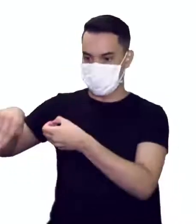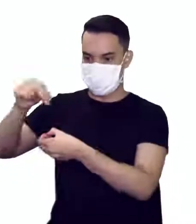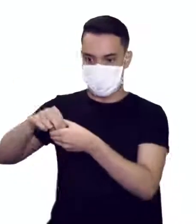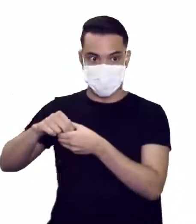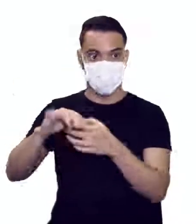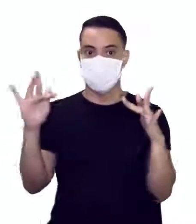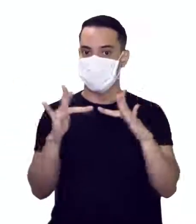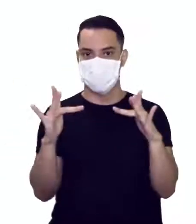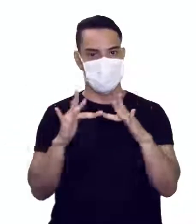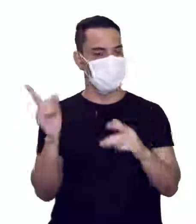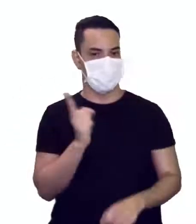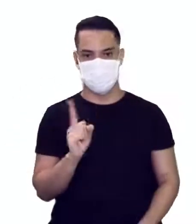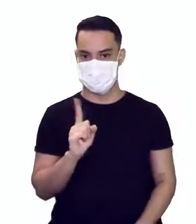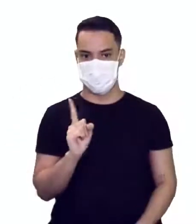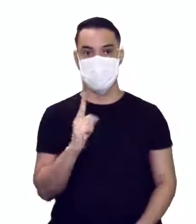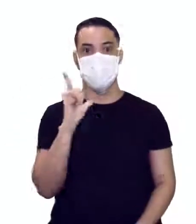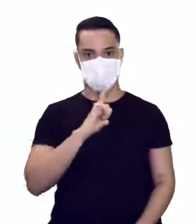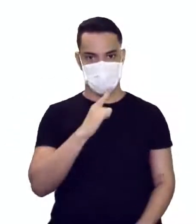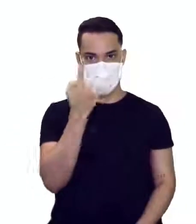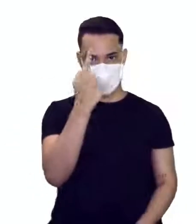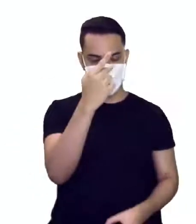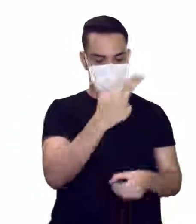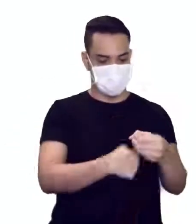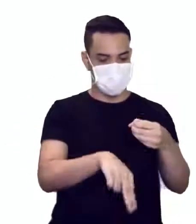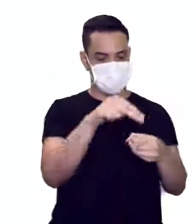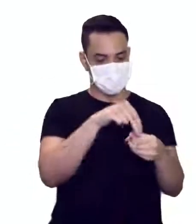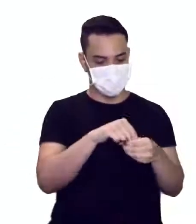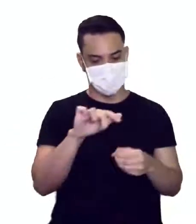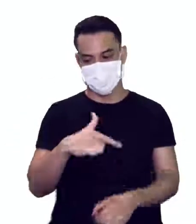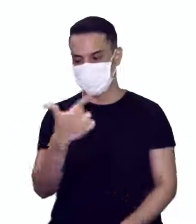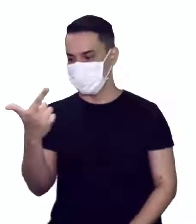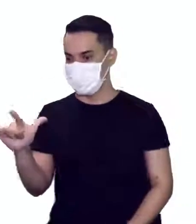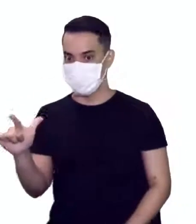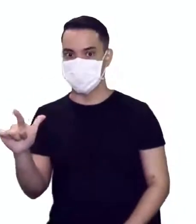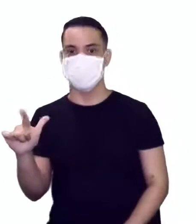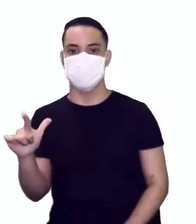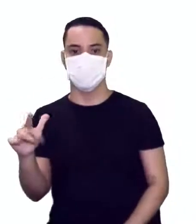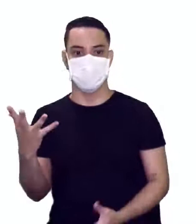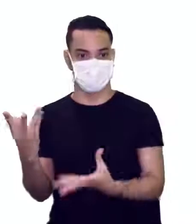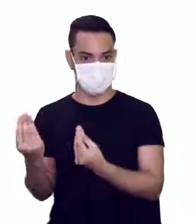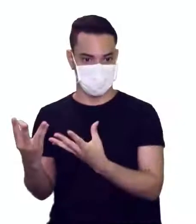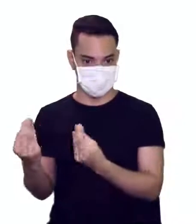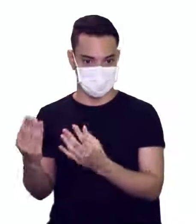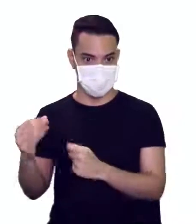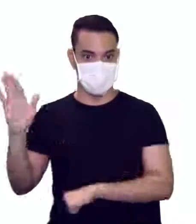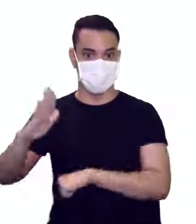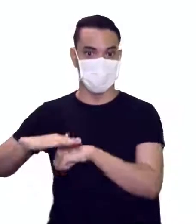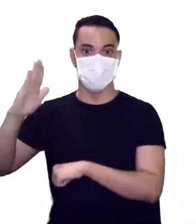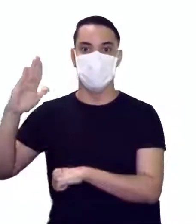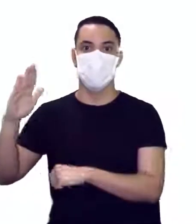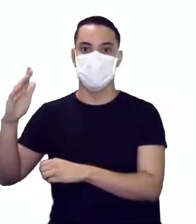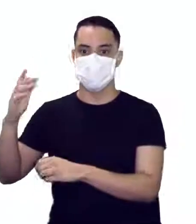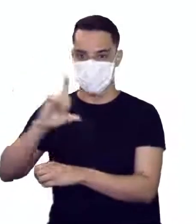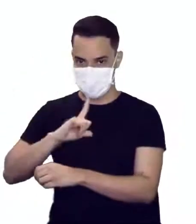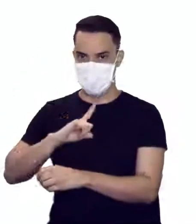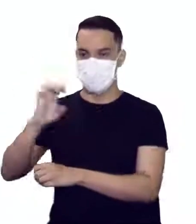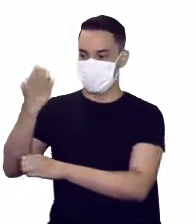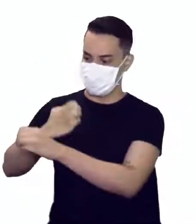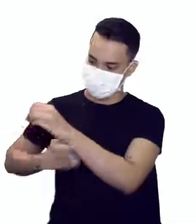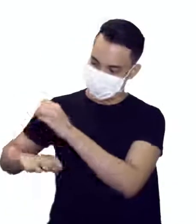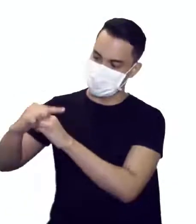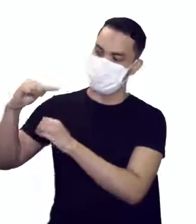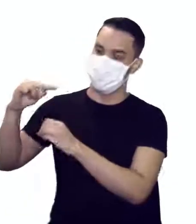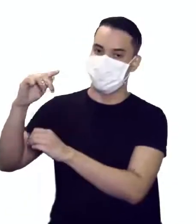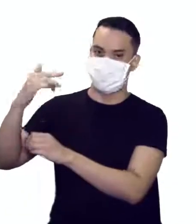No contato, eu pego um neutro e eu pego outro carregado, ok? O que vai acontecer? Parte